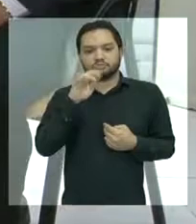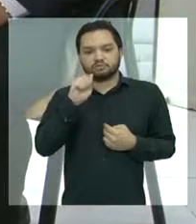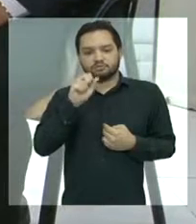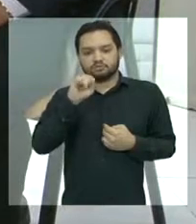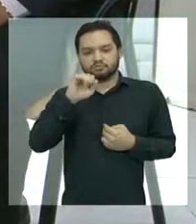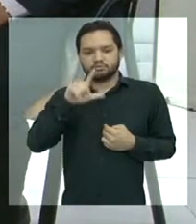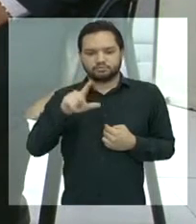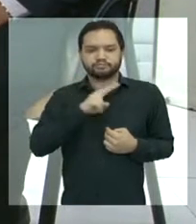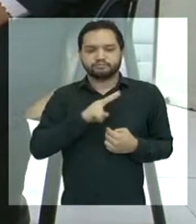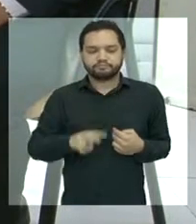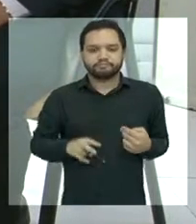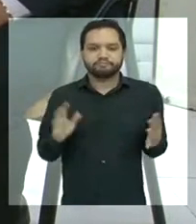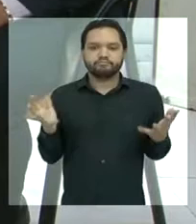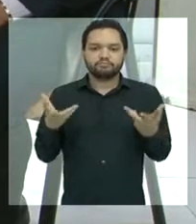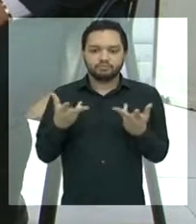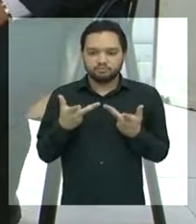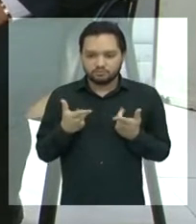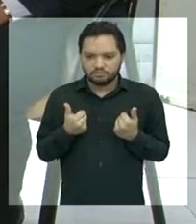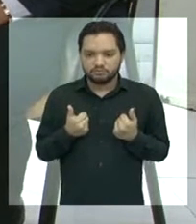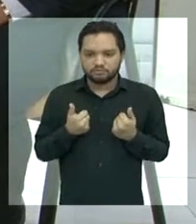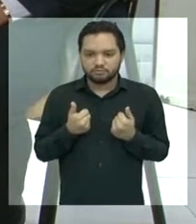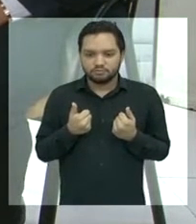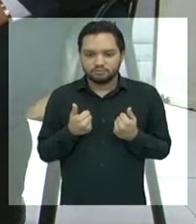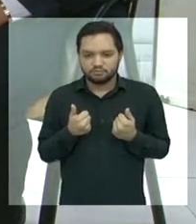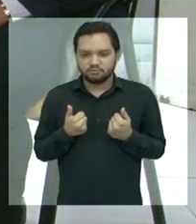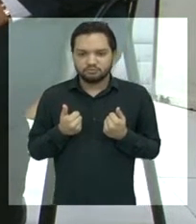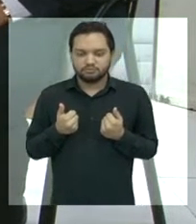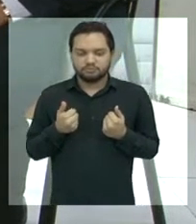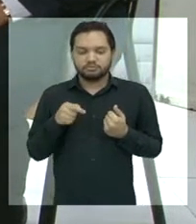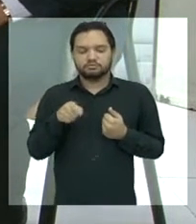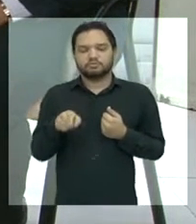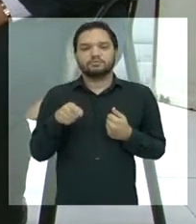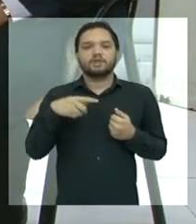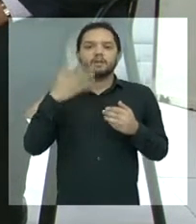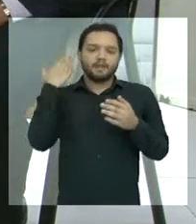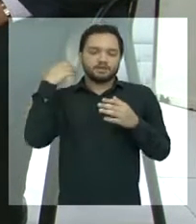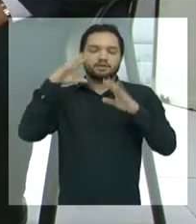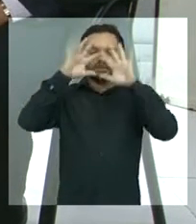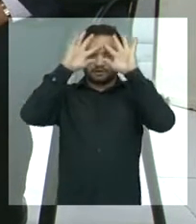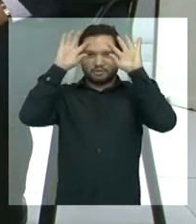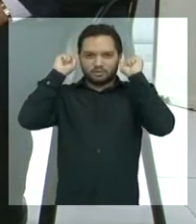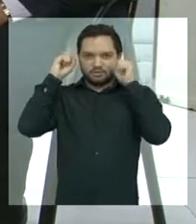brilhante vereadora. A gente já teve um momento, que é uma nossa colega, hoje é a nossa conselheira. A gente